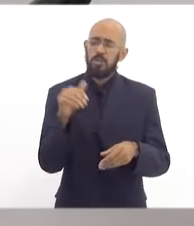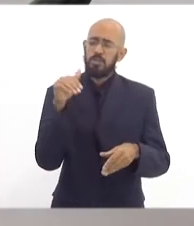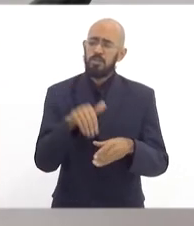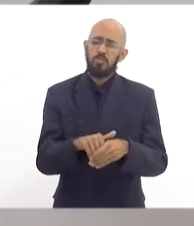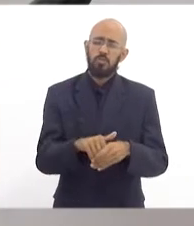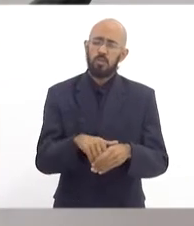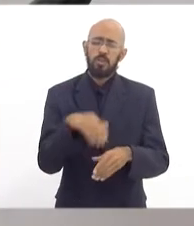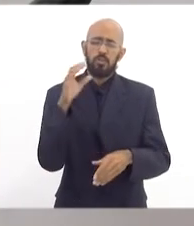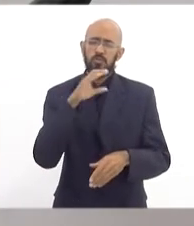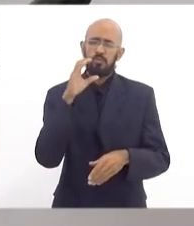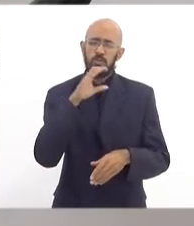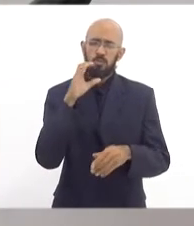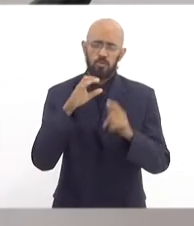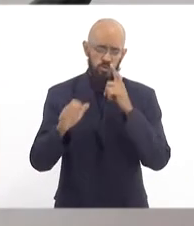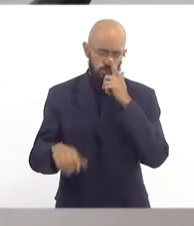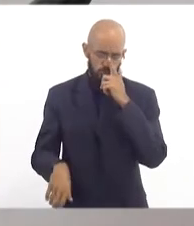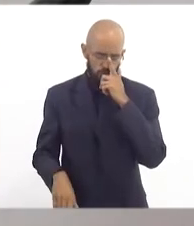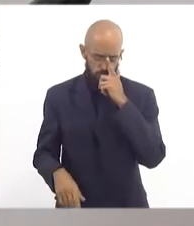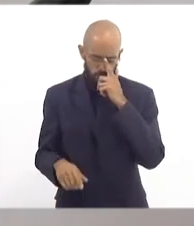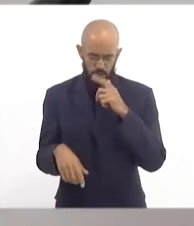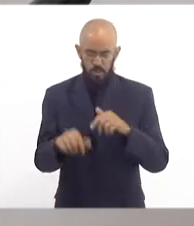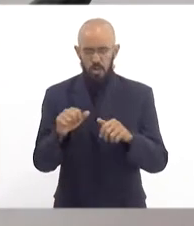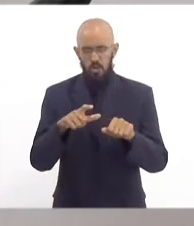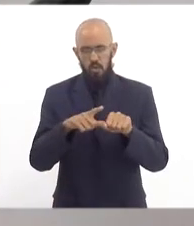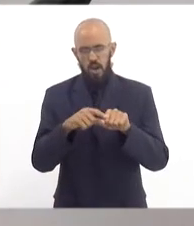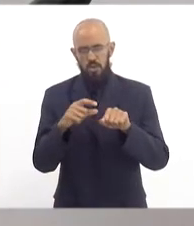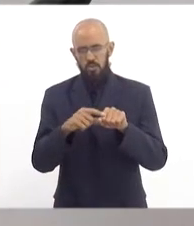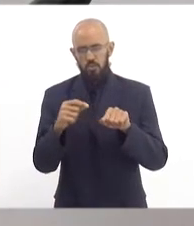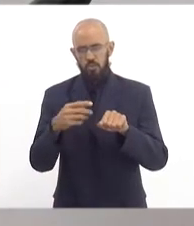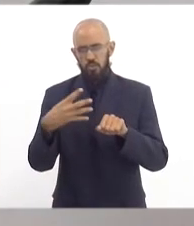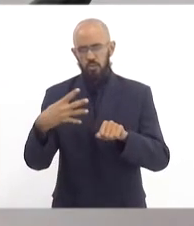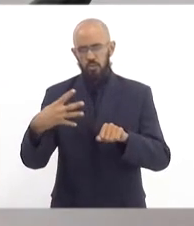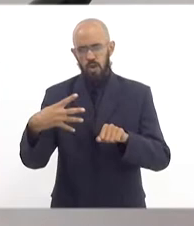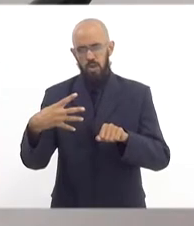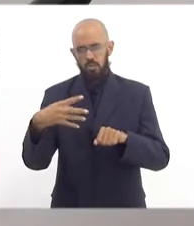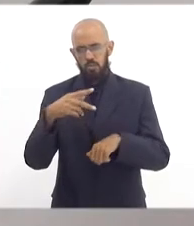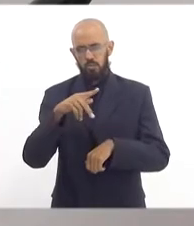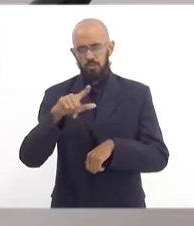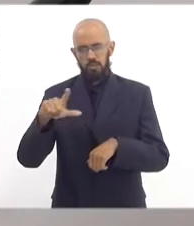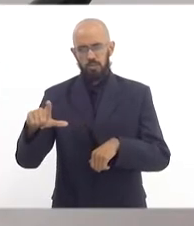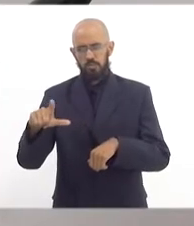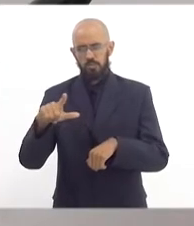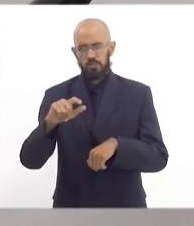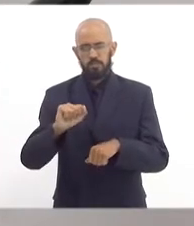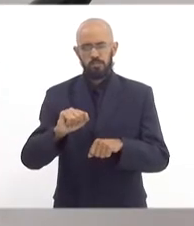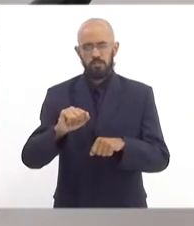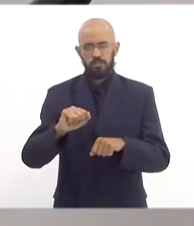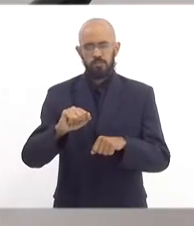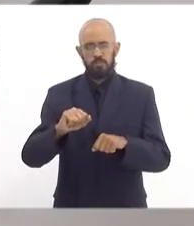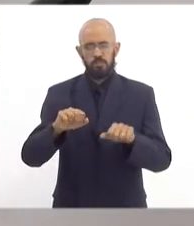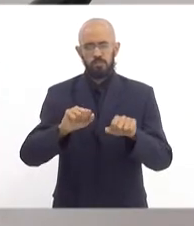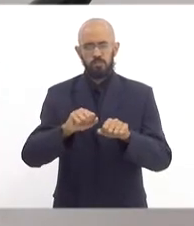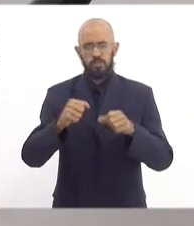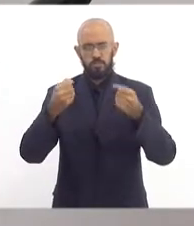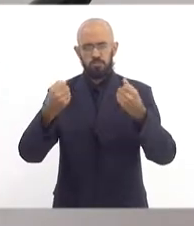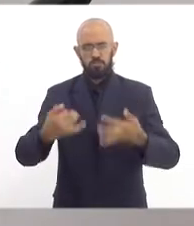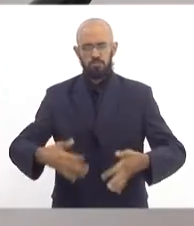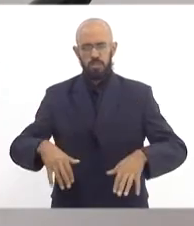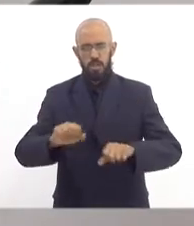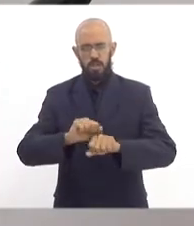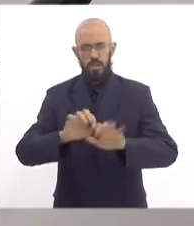regime de urgência o artigo 4º do projeto de lei Deixa claro